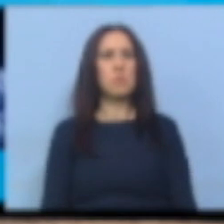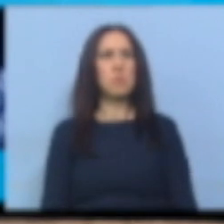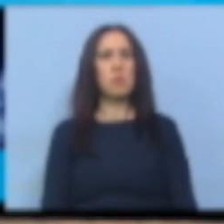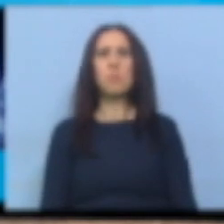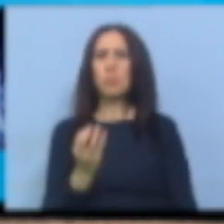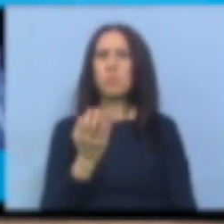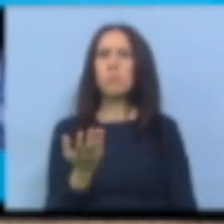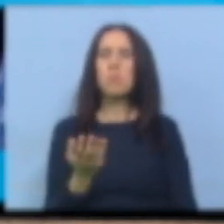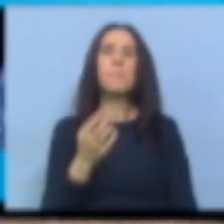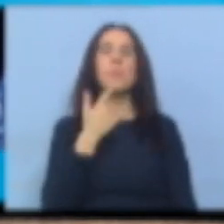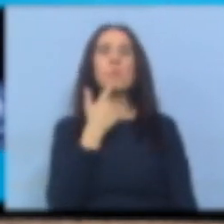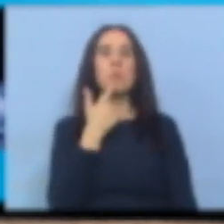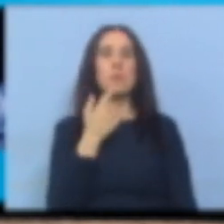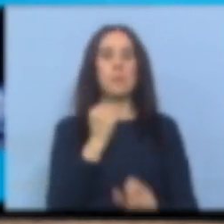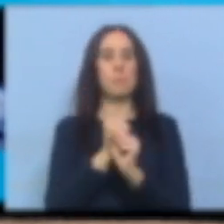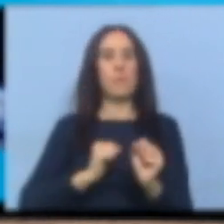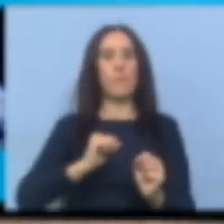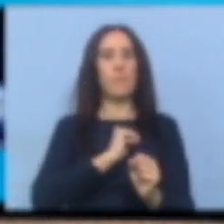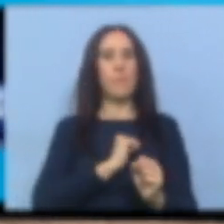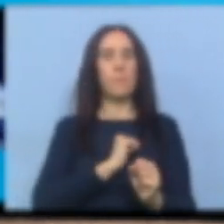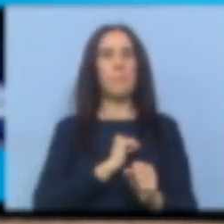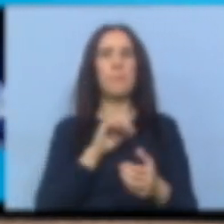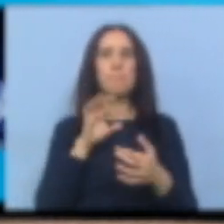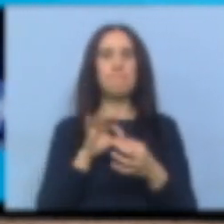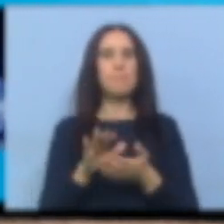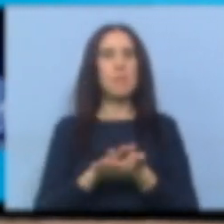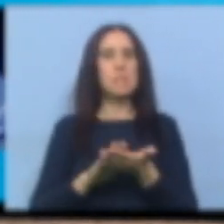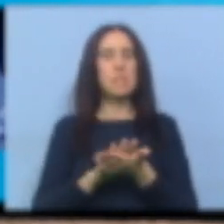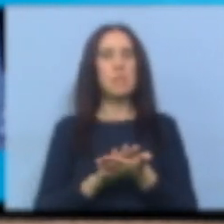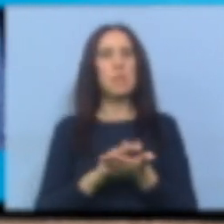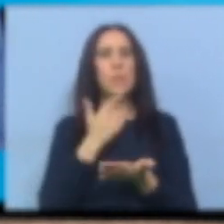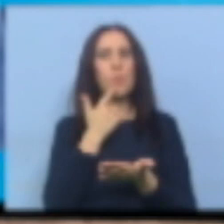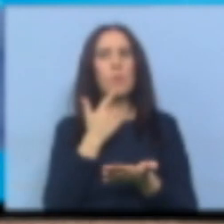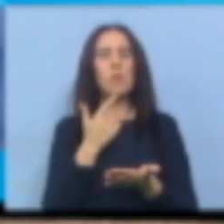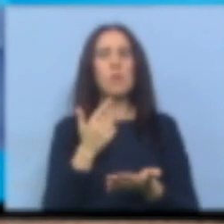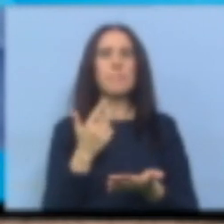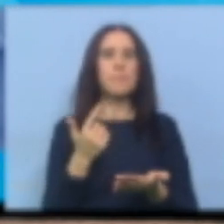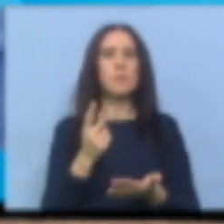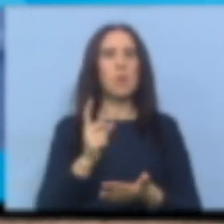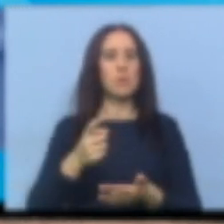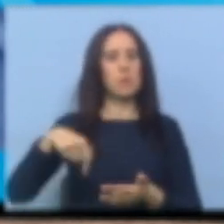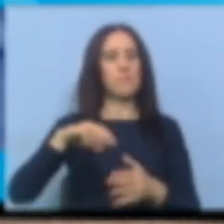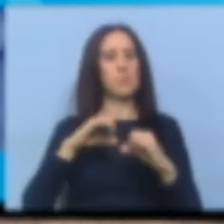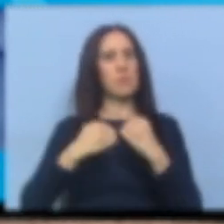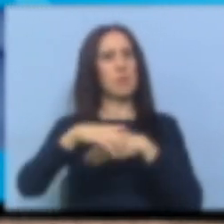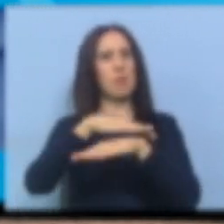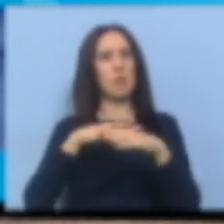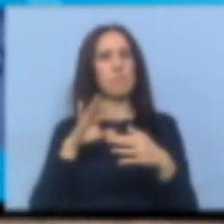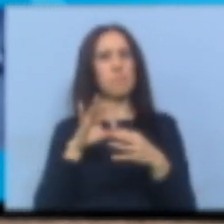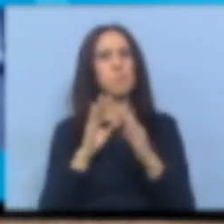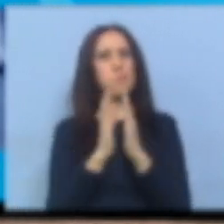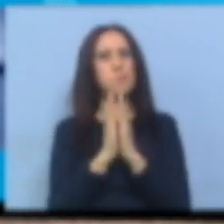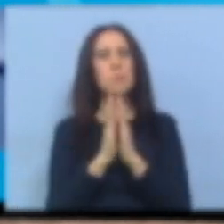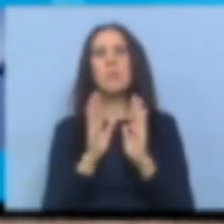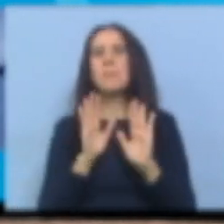que o nosso trabalho estará muito assente naquilo que é a nossa sociedade em termos